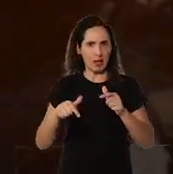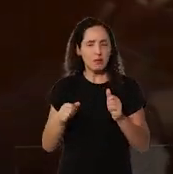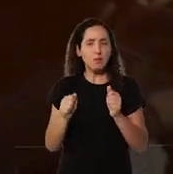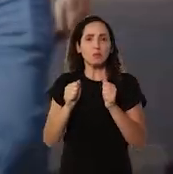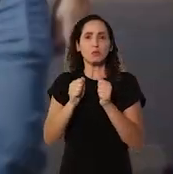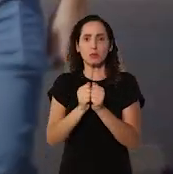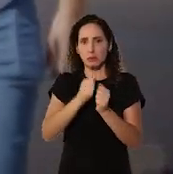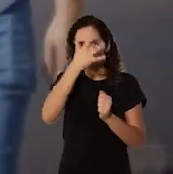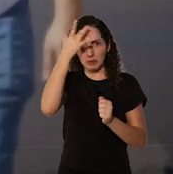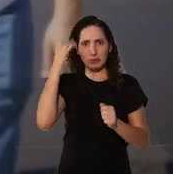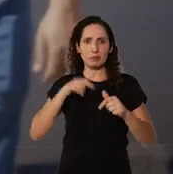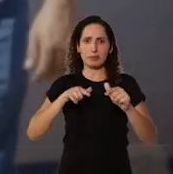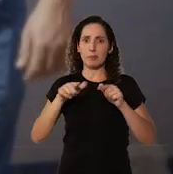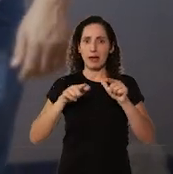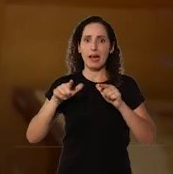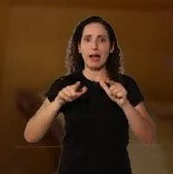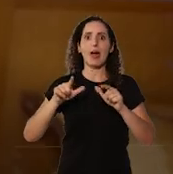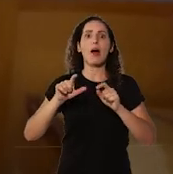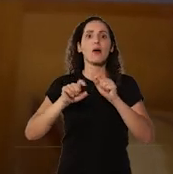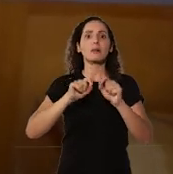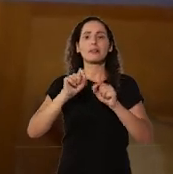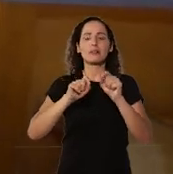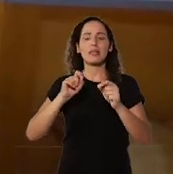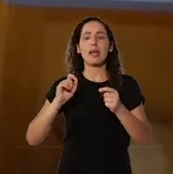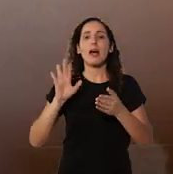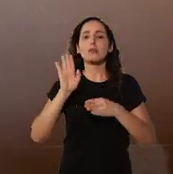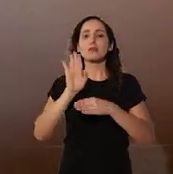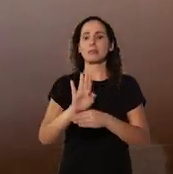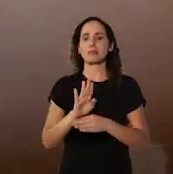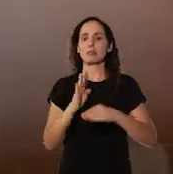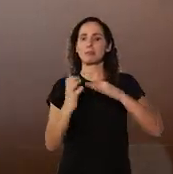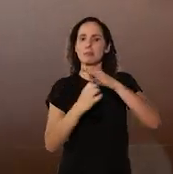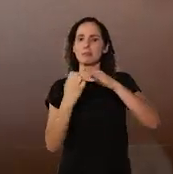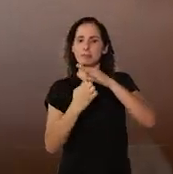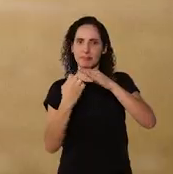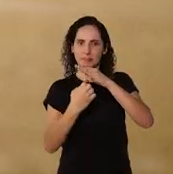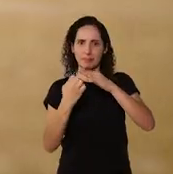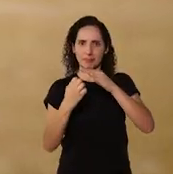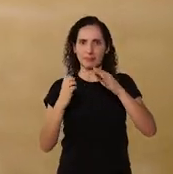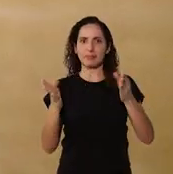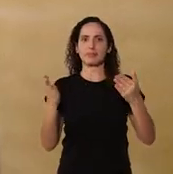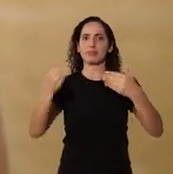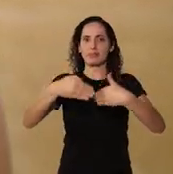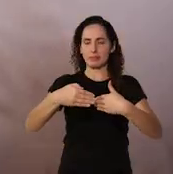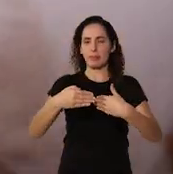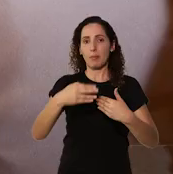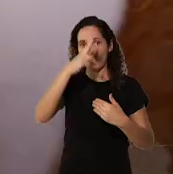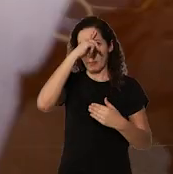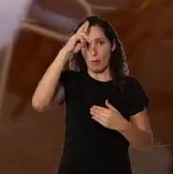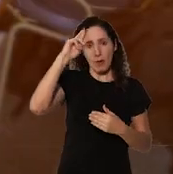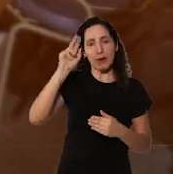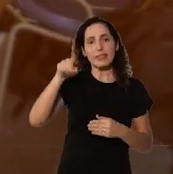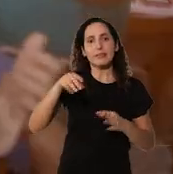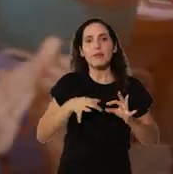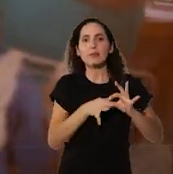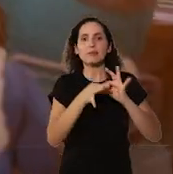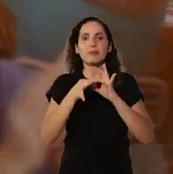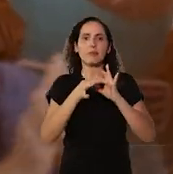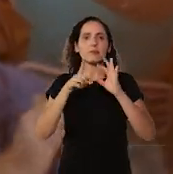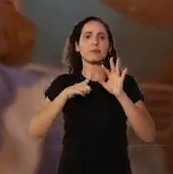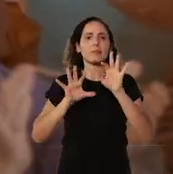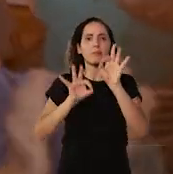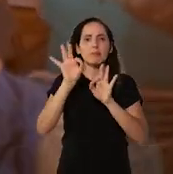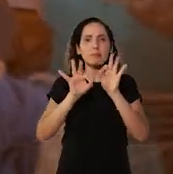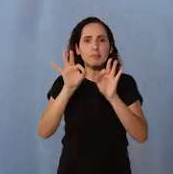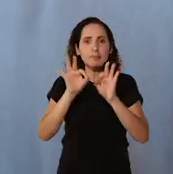dos trabalhadores para salvar 500 empregos e recuperar uma empresa que iria fechar. Rock é união. Tem um plano de ação para fazer